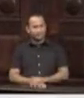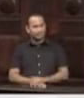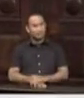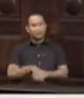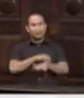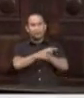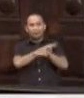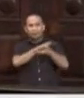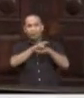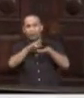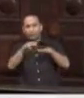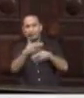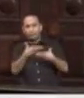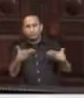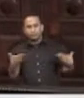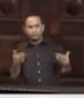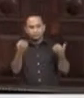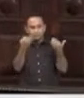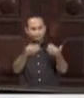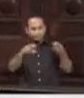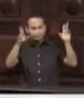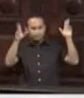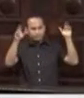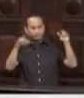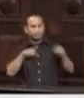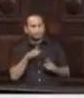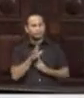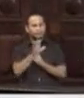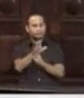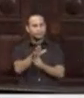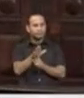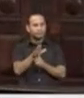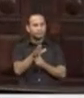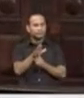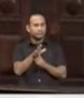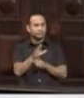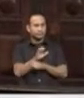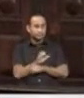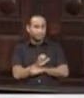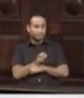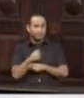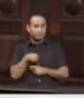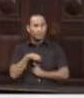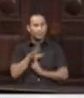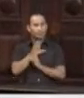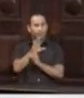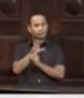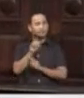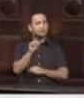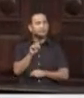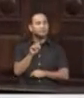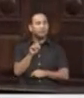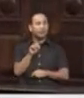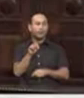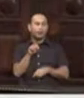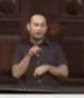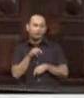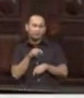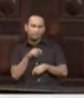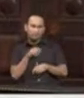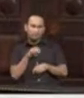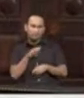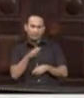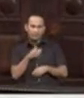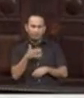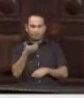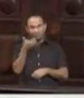de levantamentos, especialmente do Tribunal de Contas do Estado, apontam que no período de 10 anos do